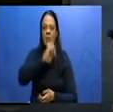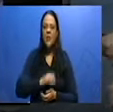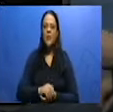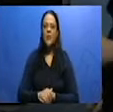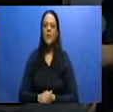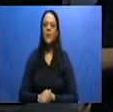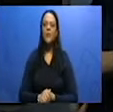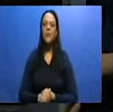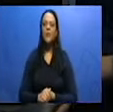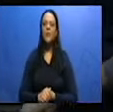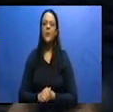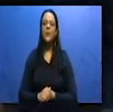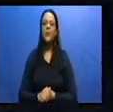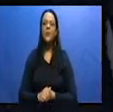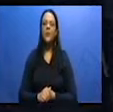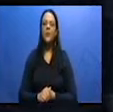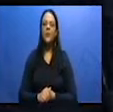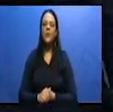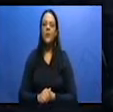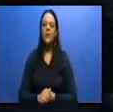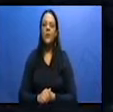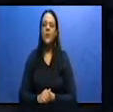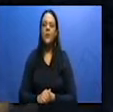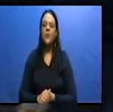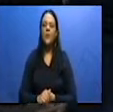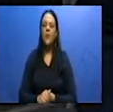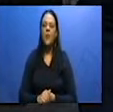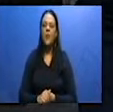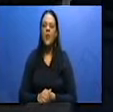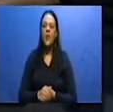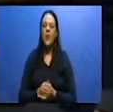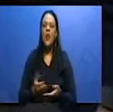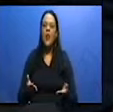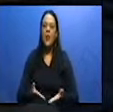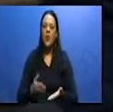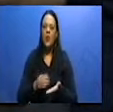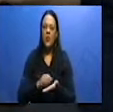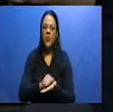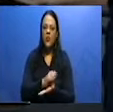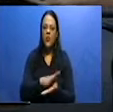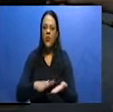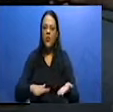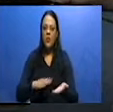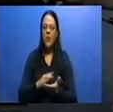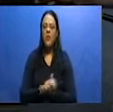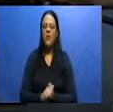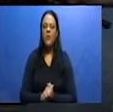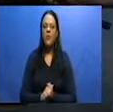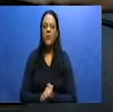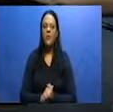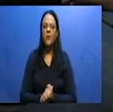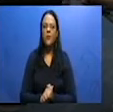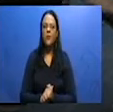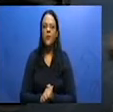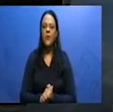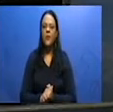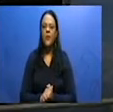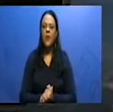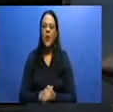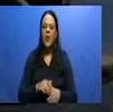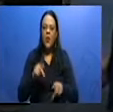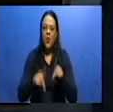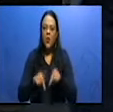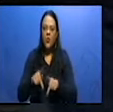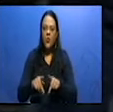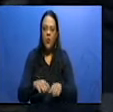navio misterioso. Vamos lá para as atividades. Com base no que você aprendeu sobre os povos bantus e